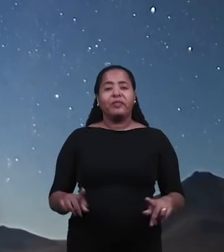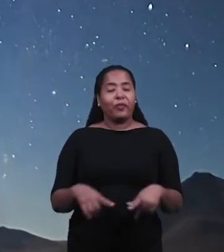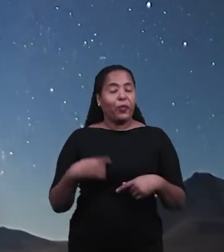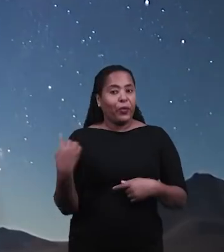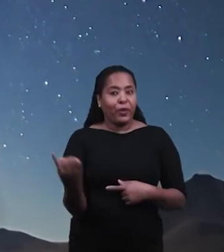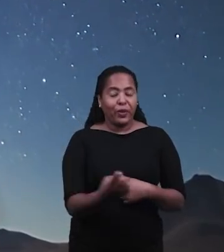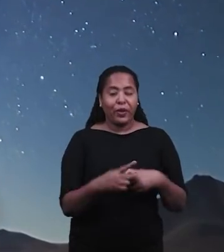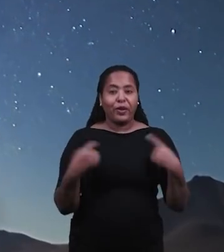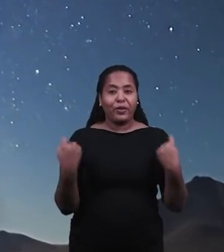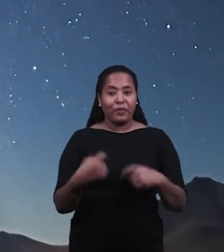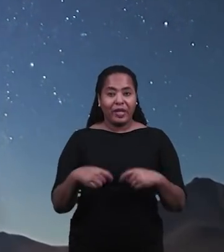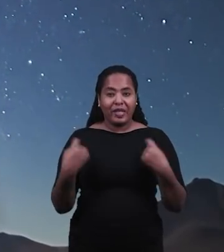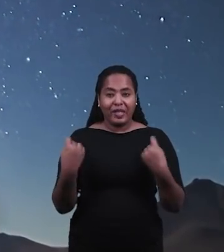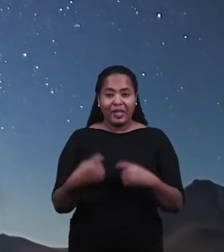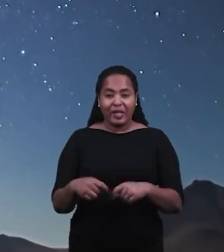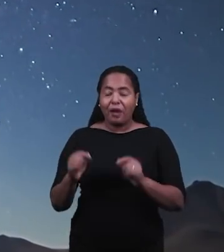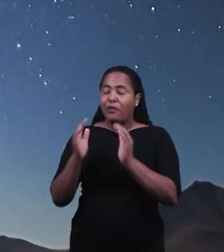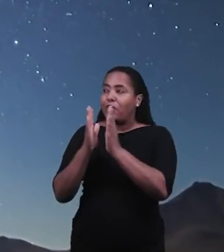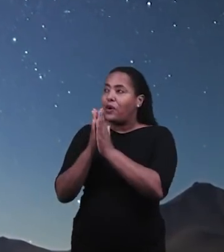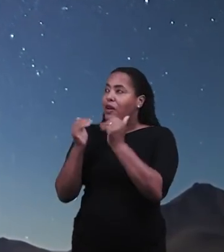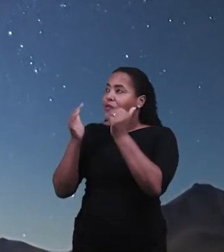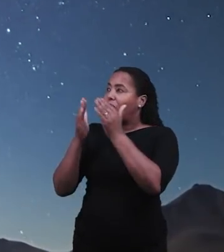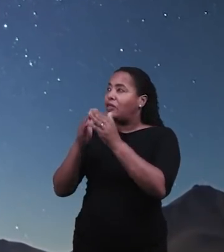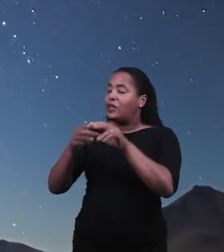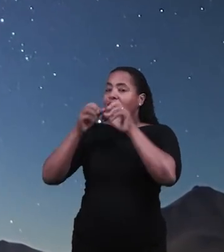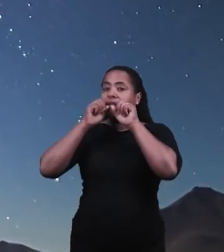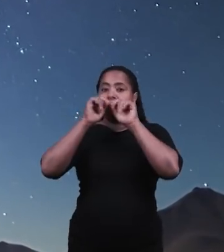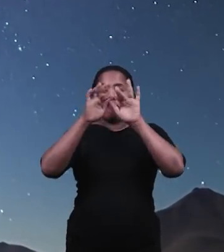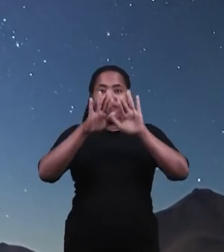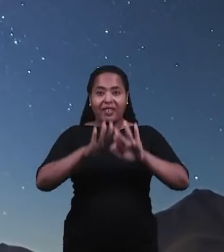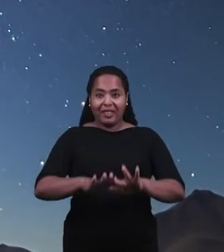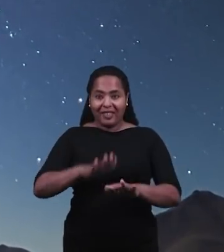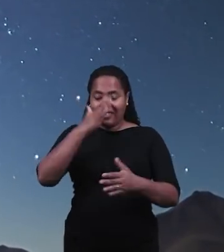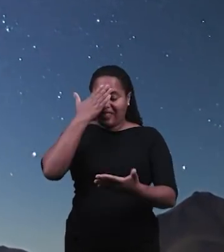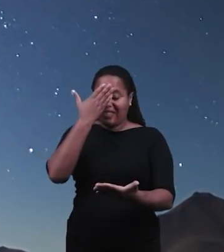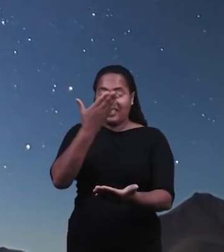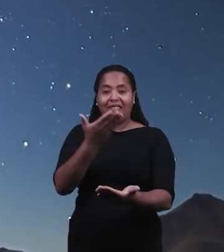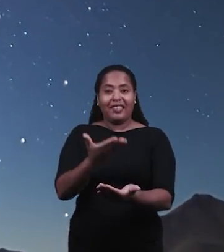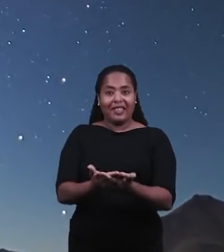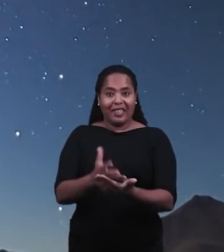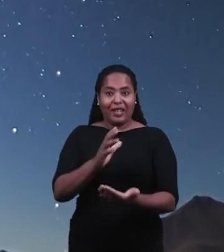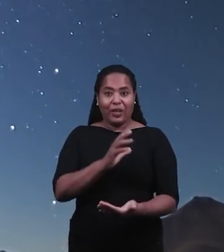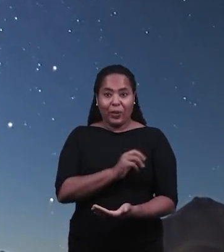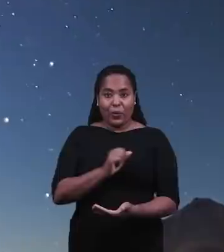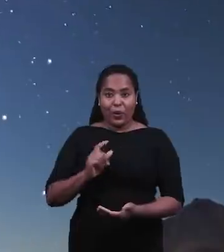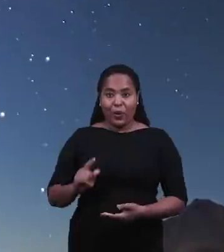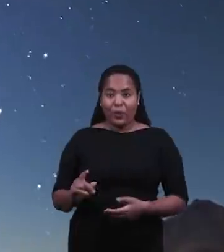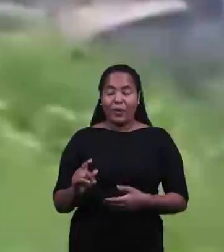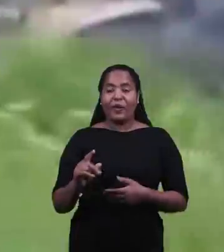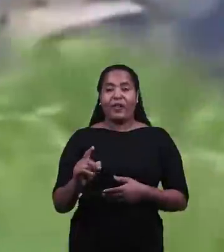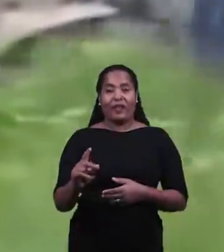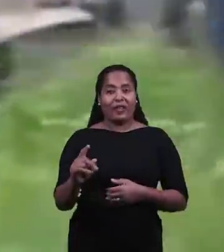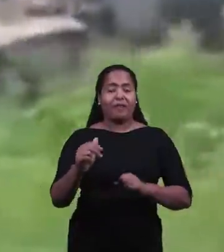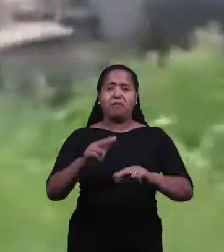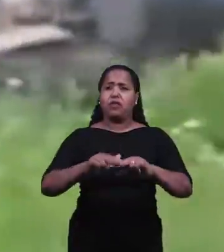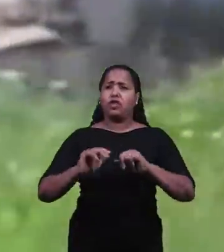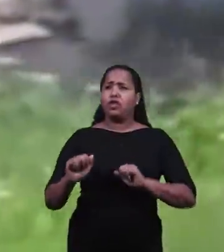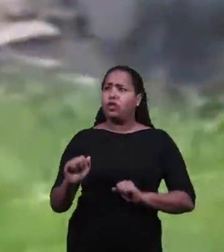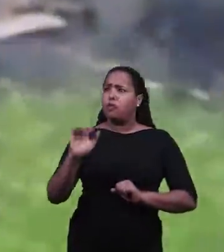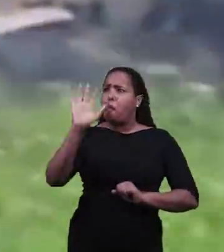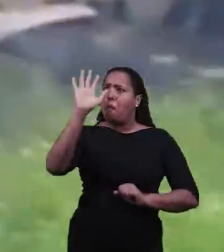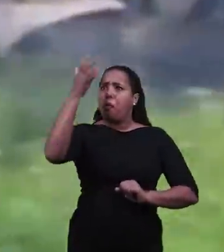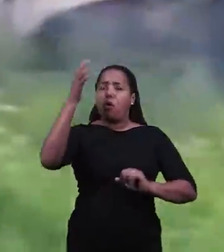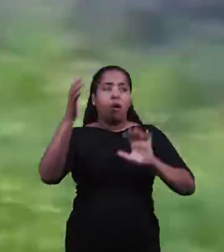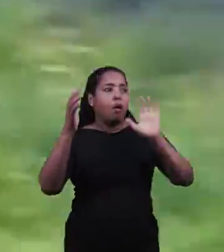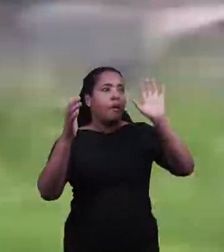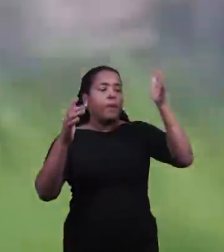Buscai as bênçãos do Senhor, confiai no seu imenso amor. Os sinais